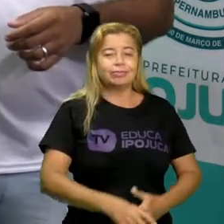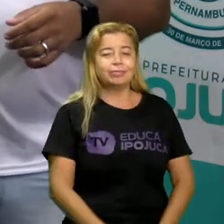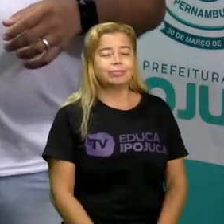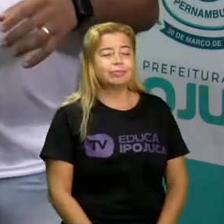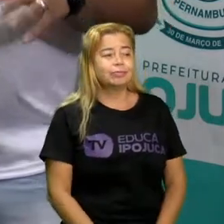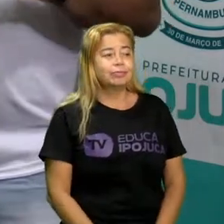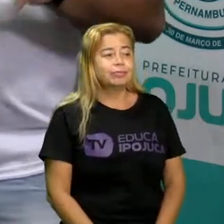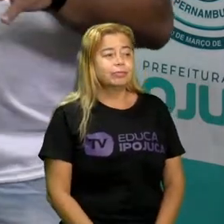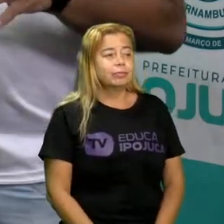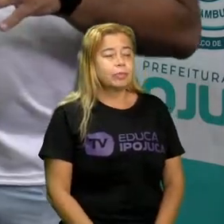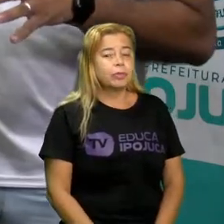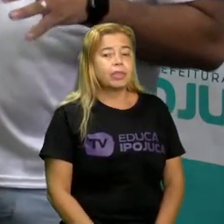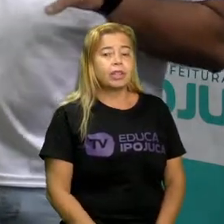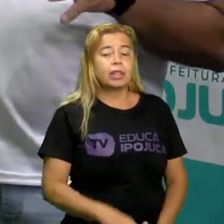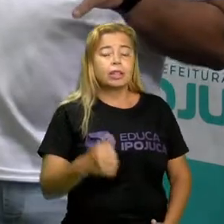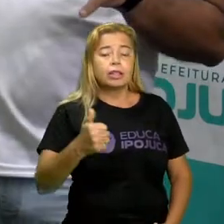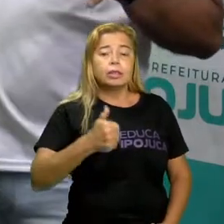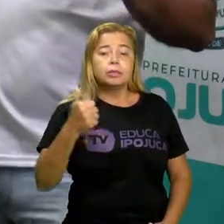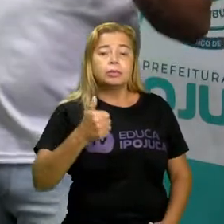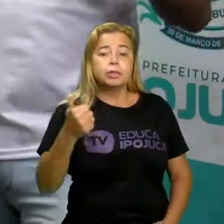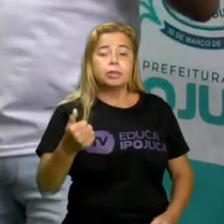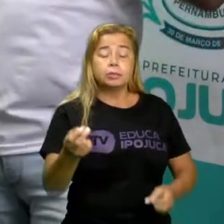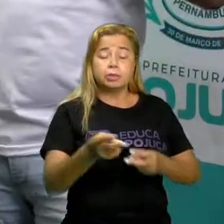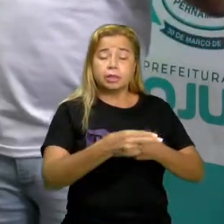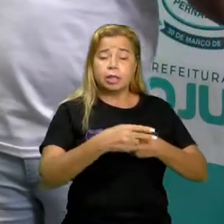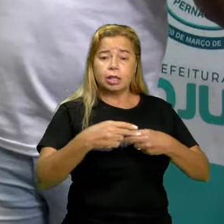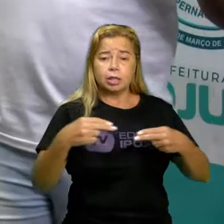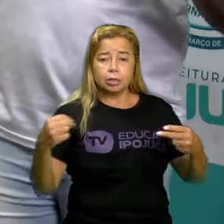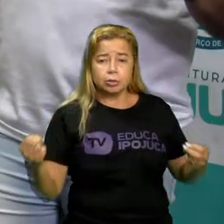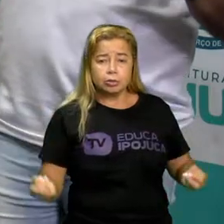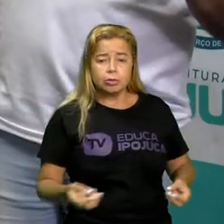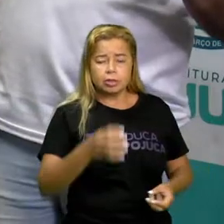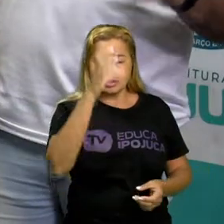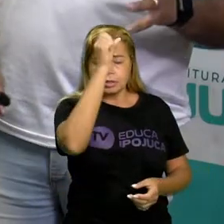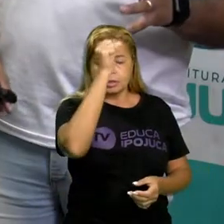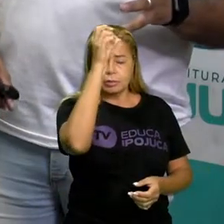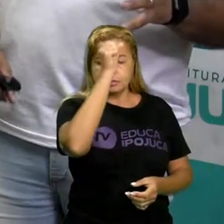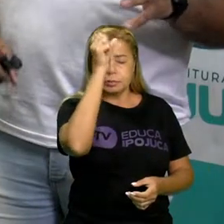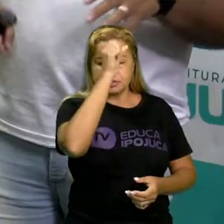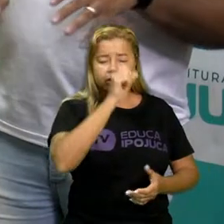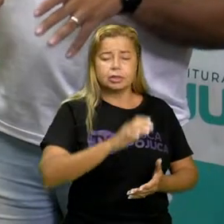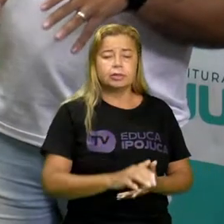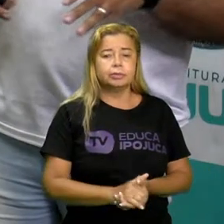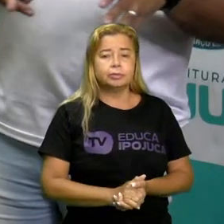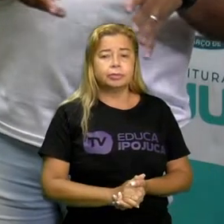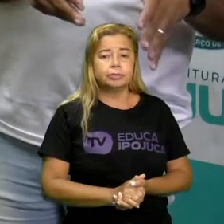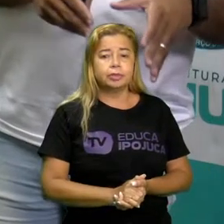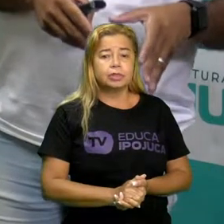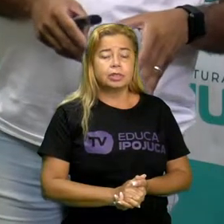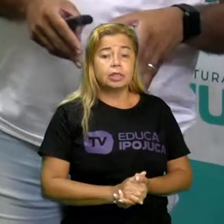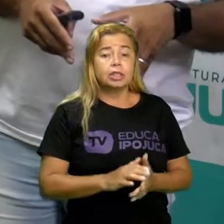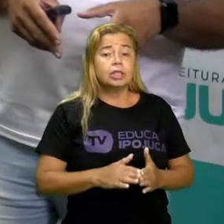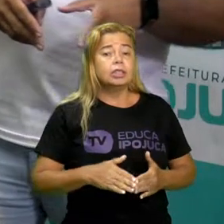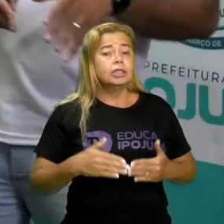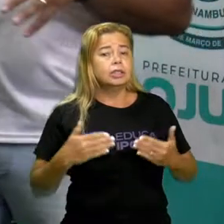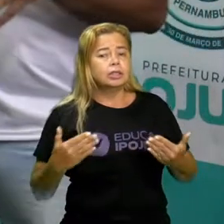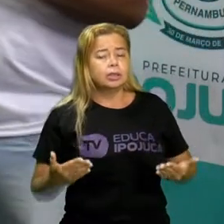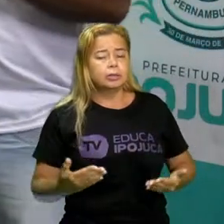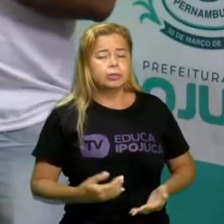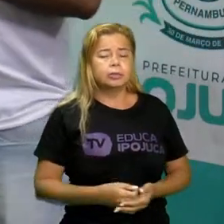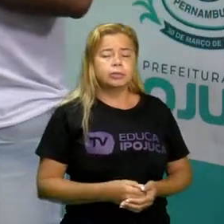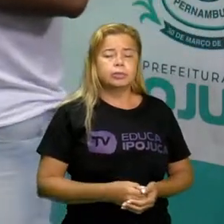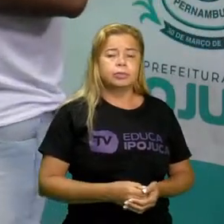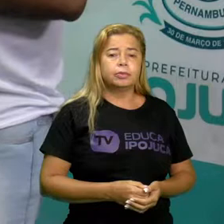Vamos lá! A primeira coisa que eu quero que vocês coloquem na cabeça de vocês é o seguinte. Assim como no português,